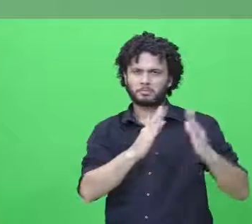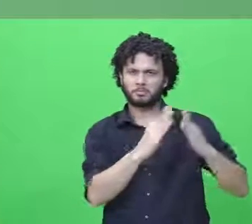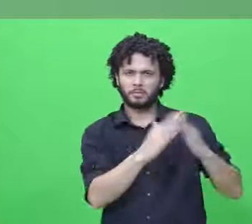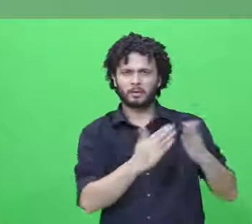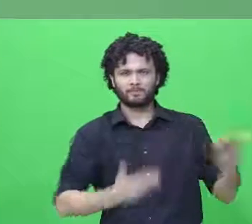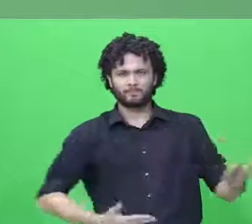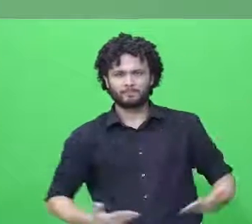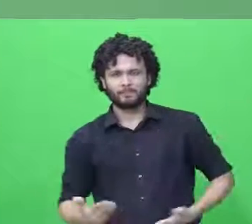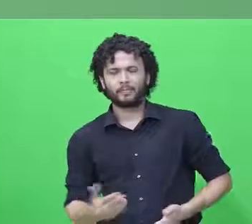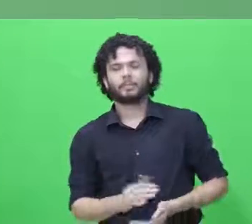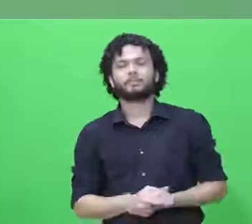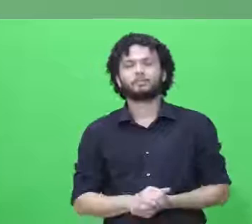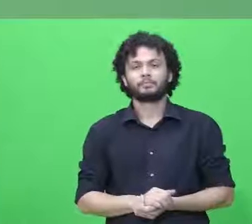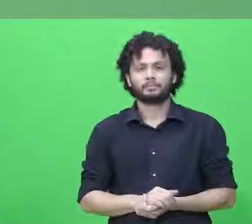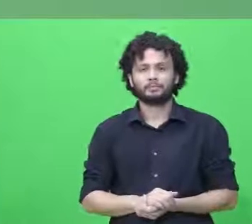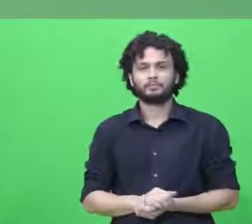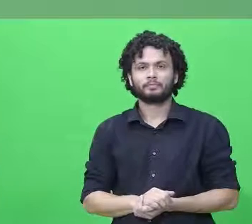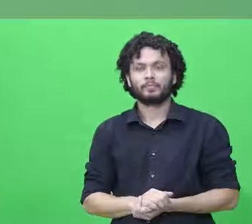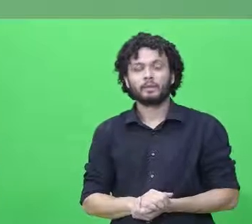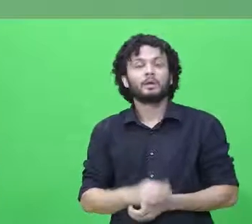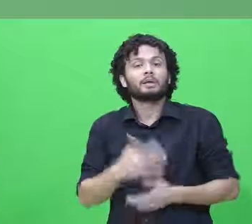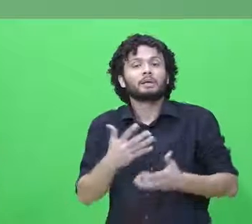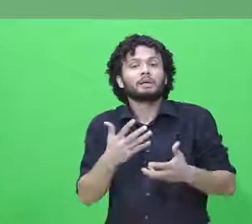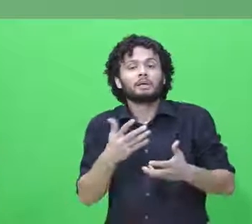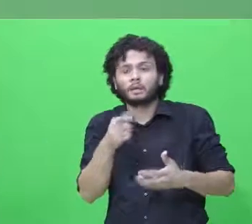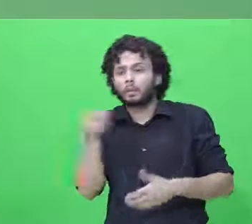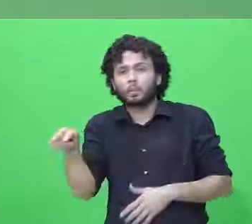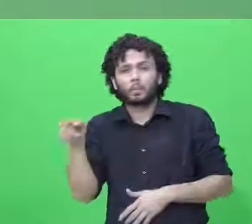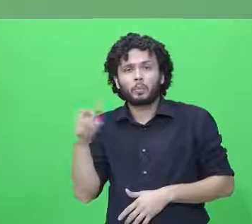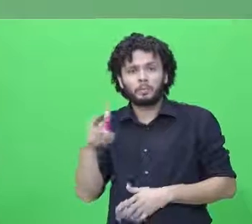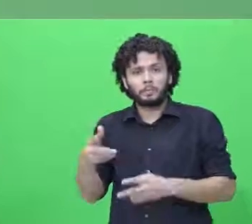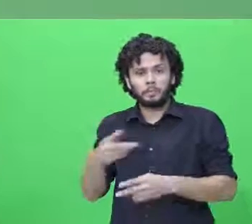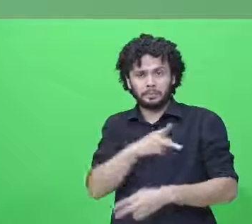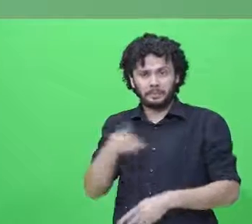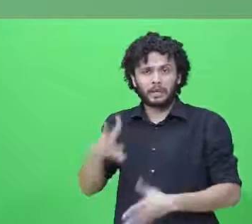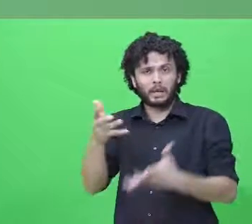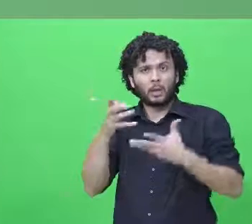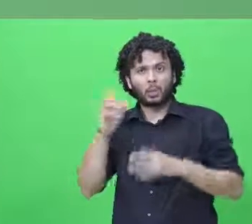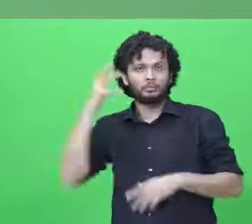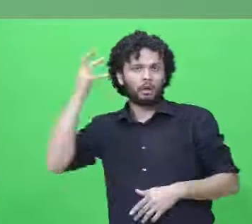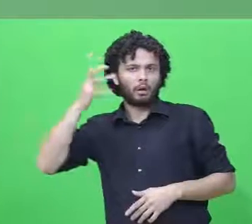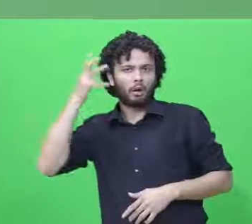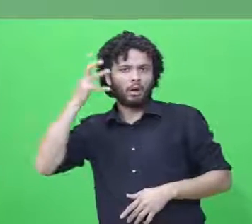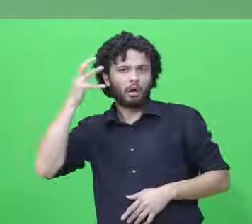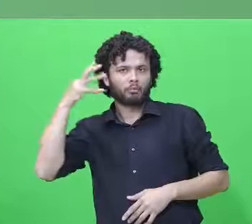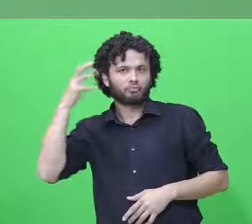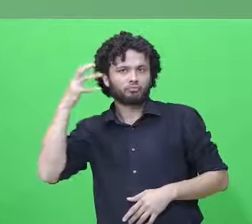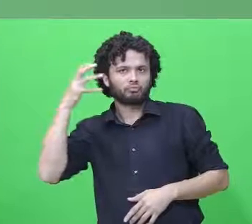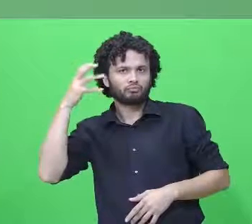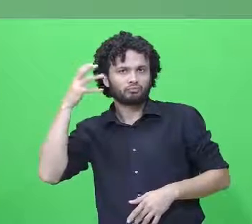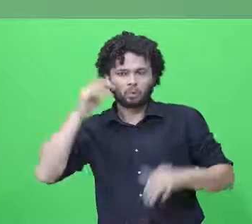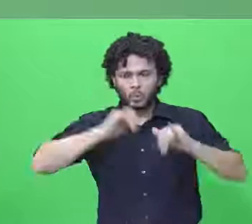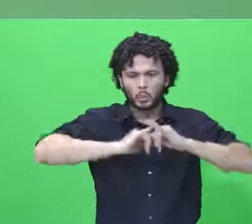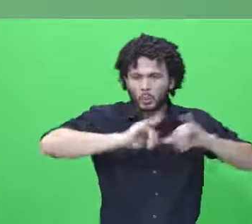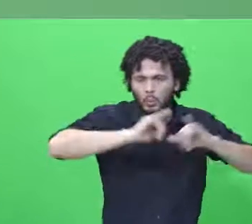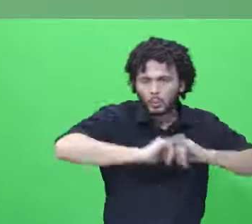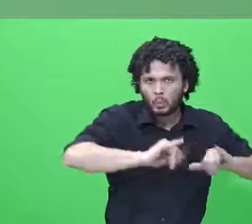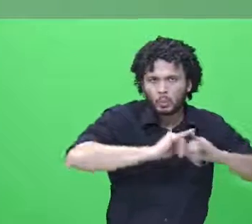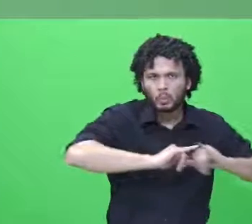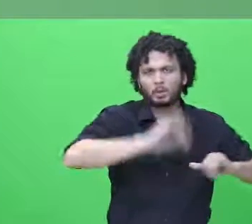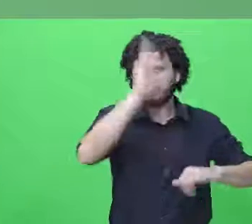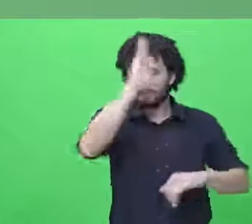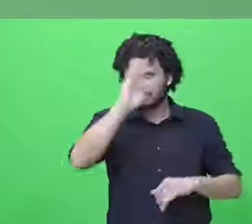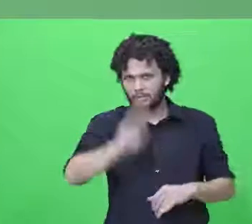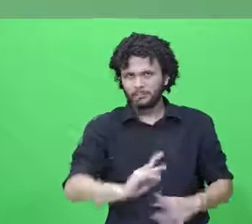se utiliza muito, então, de quê? Né? Principalmente da rádio para falar, então, com todos os trabalhadores do